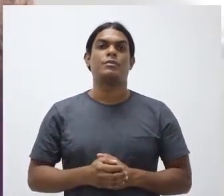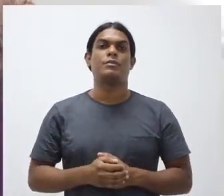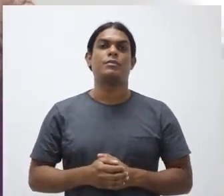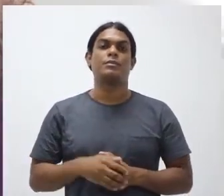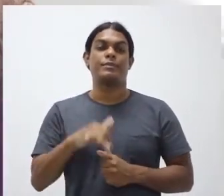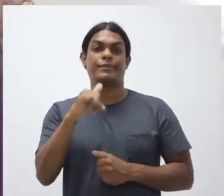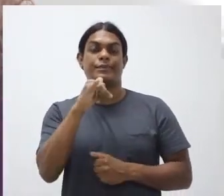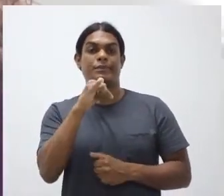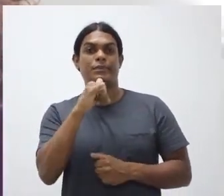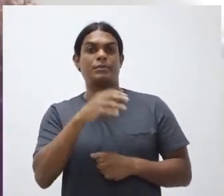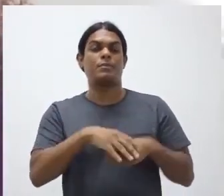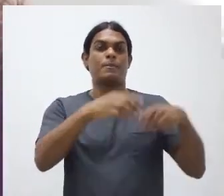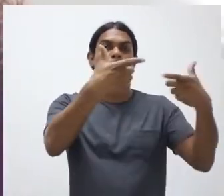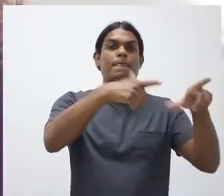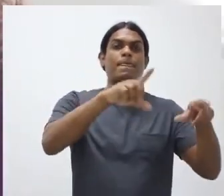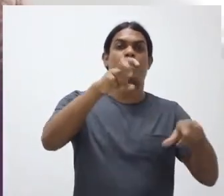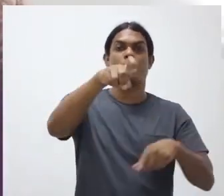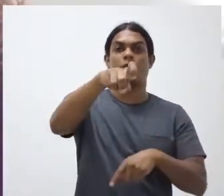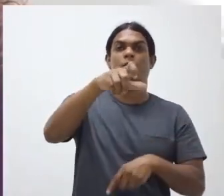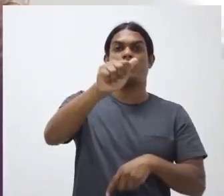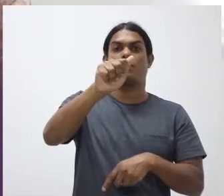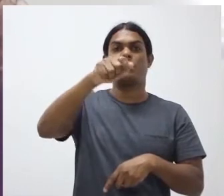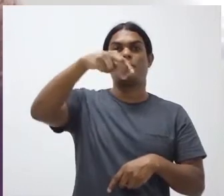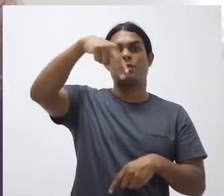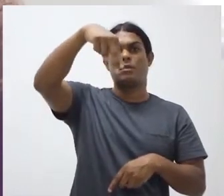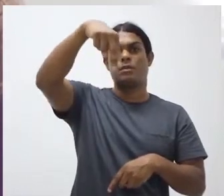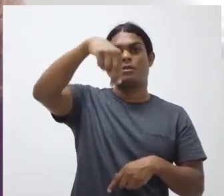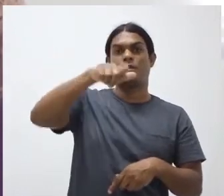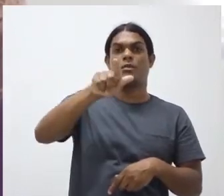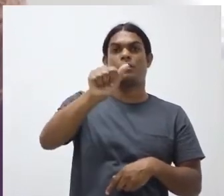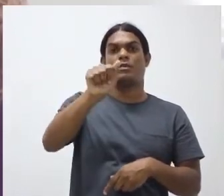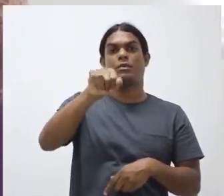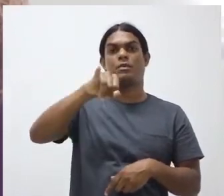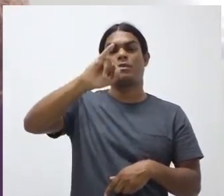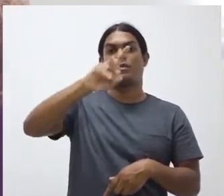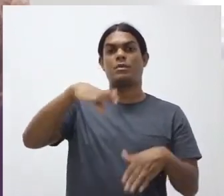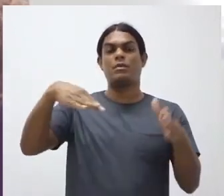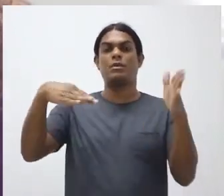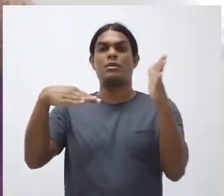exemplo uma saída do porto de Xangai e uma chegada no porto de Santos.